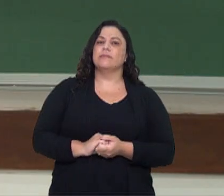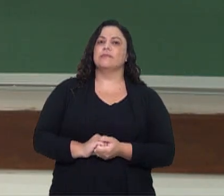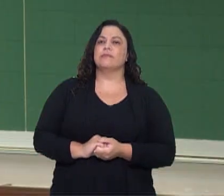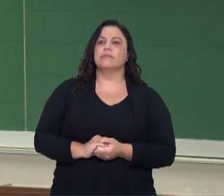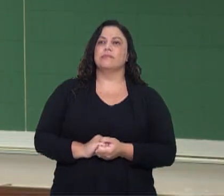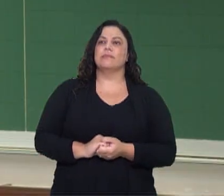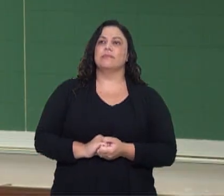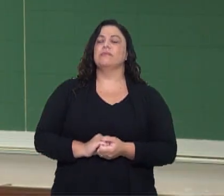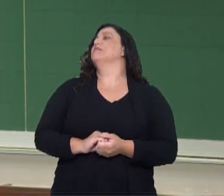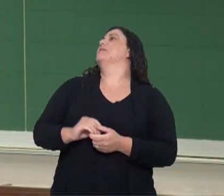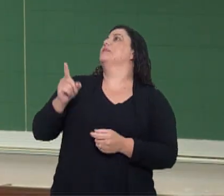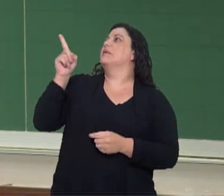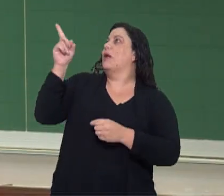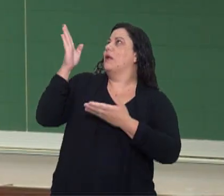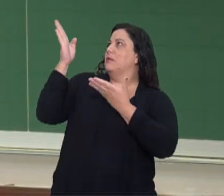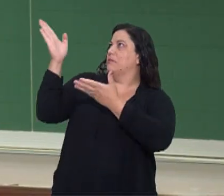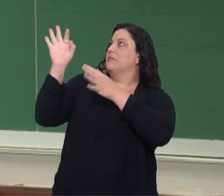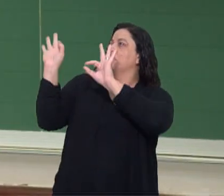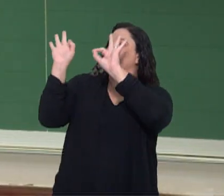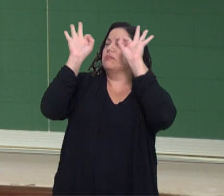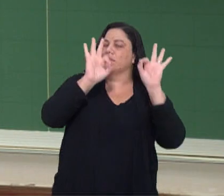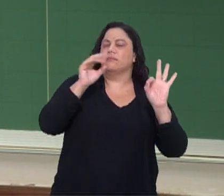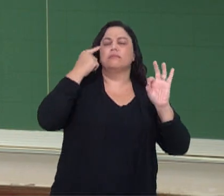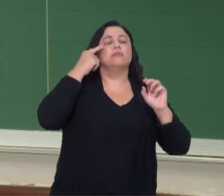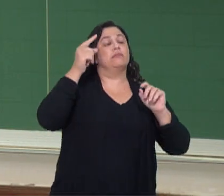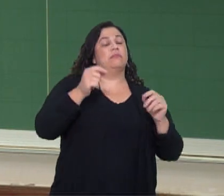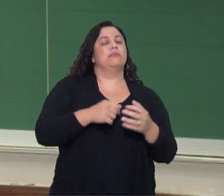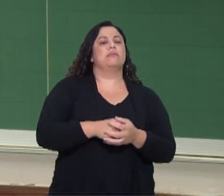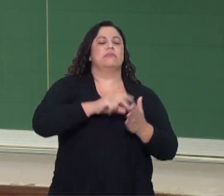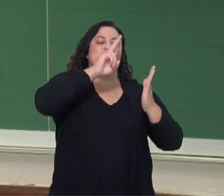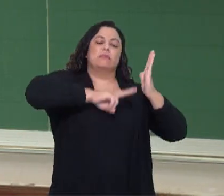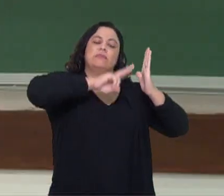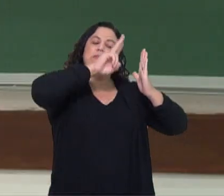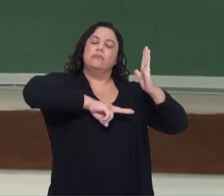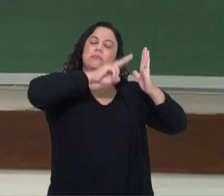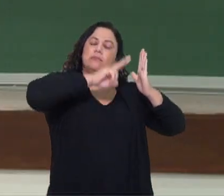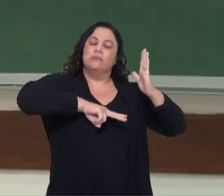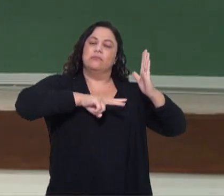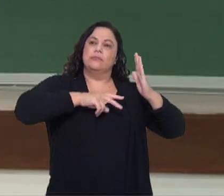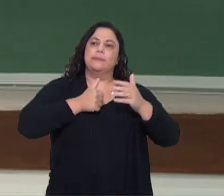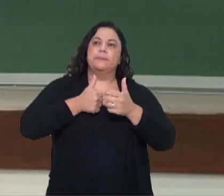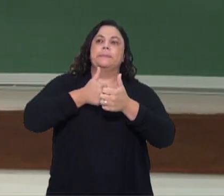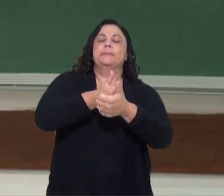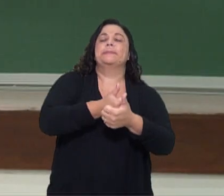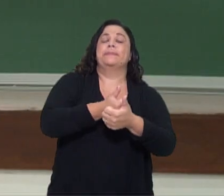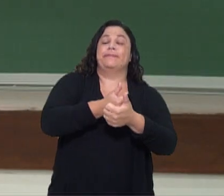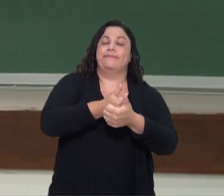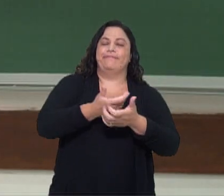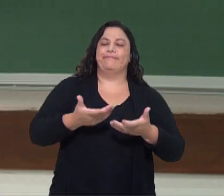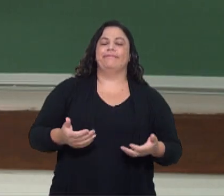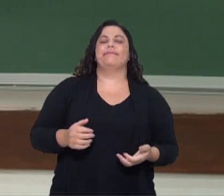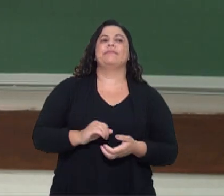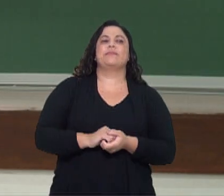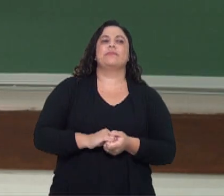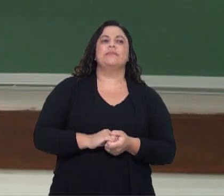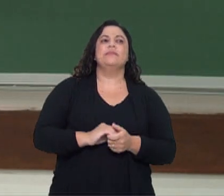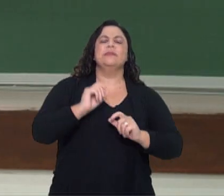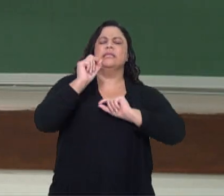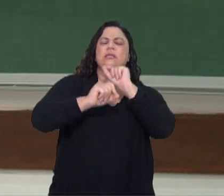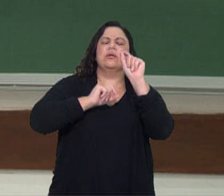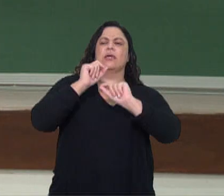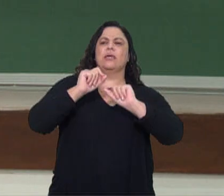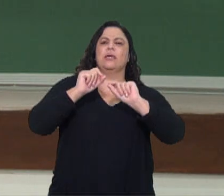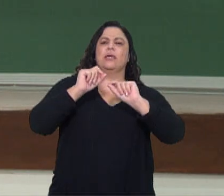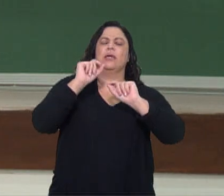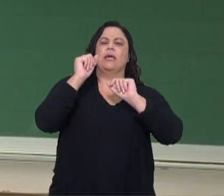Aqui eu quero que vocês prestem bem atenção. Depois a gente vai ler mais perto. Isso daqui é uma